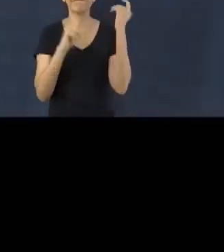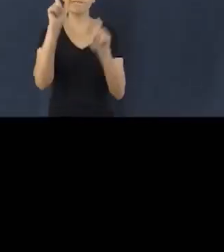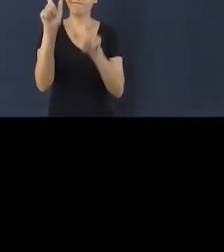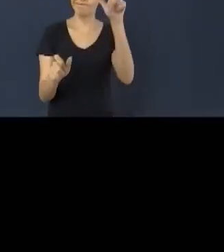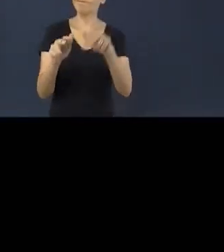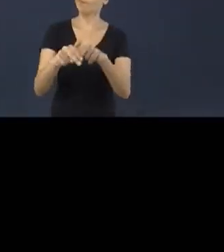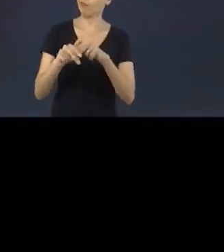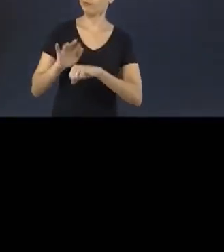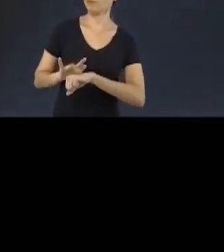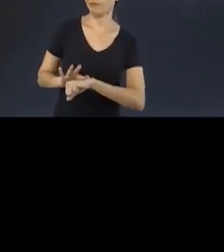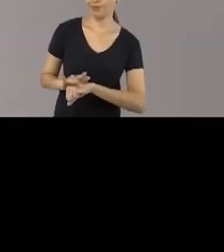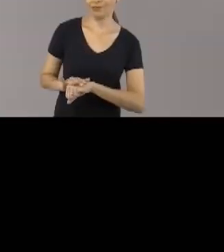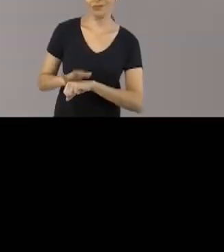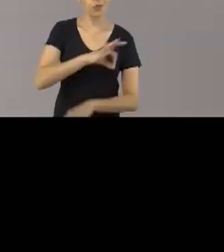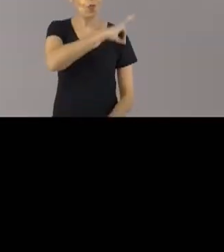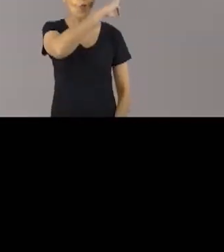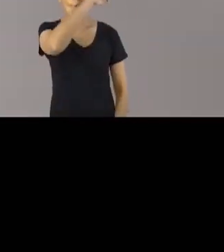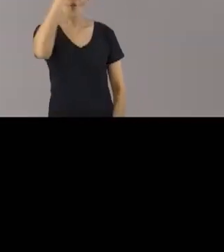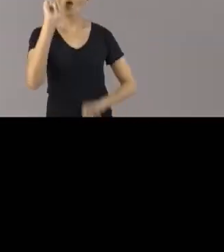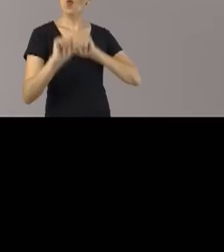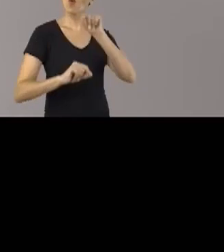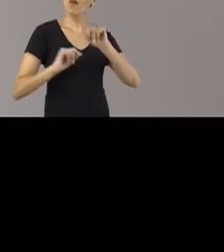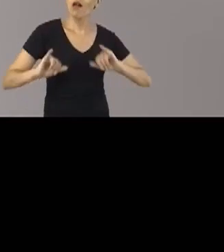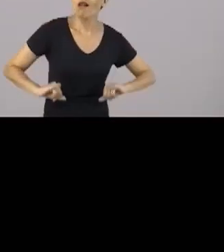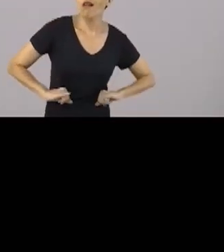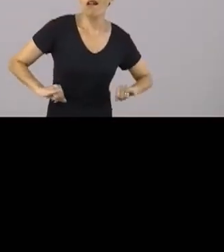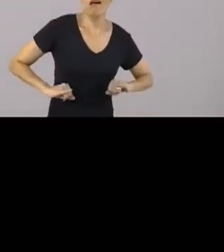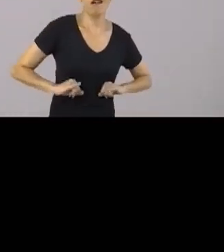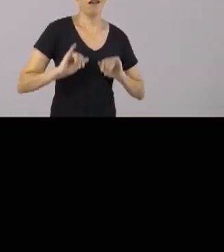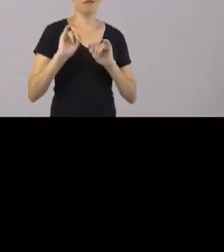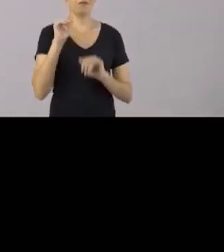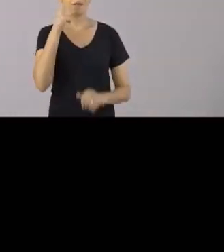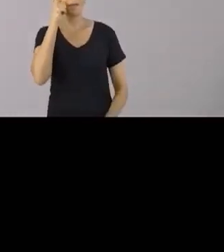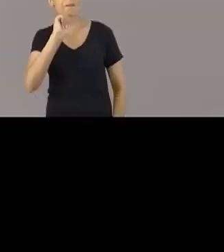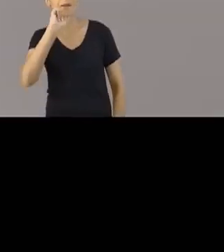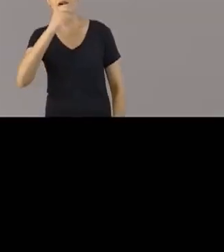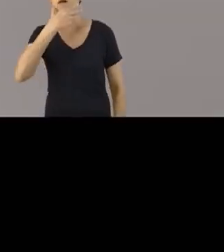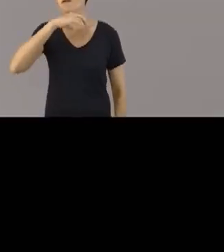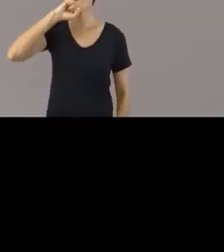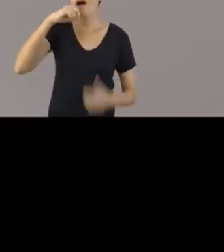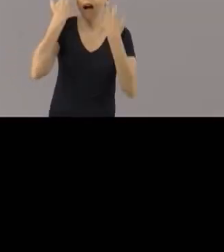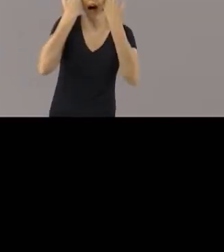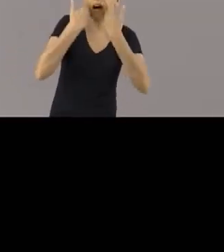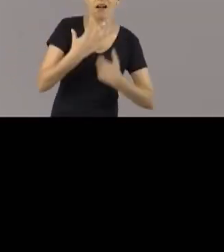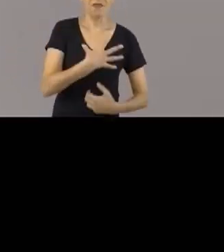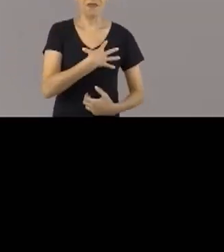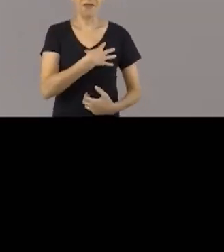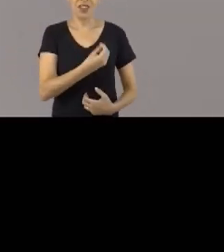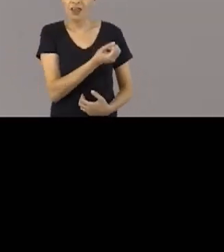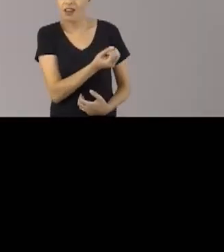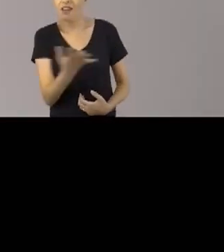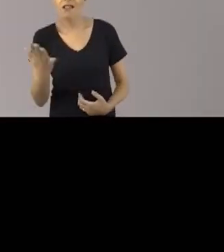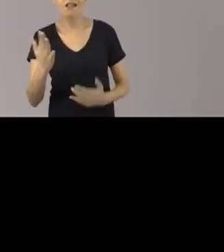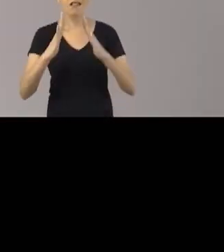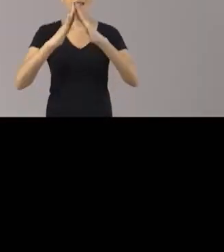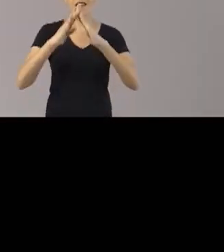amam para uma doença. Não sabem o tamanho da dor dos pais aflitos. Seus filhos hospitalizados. Será que é preciso